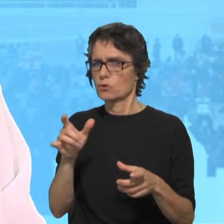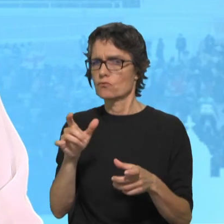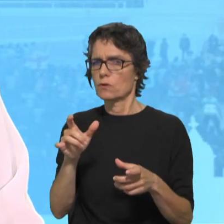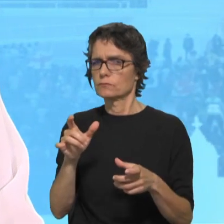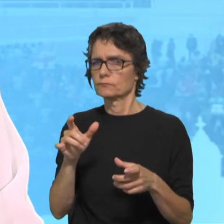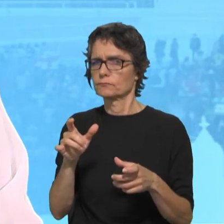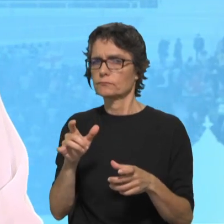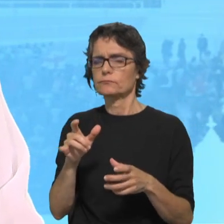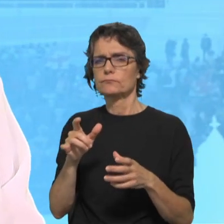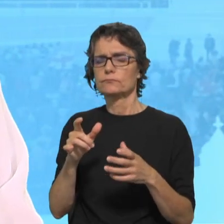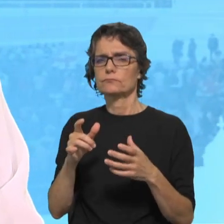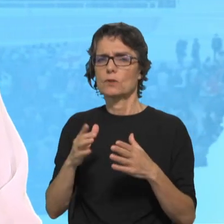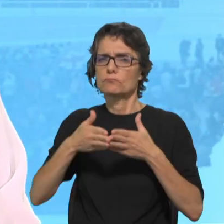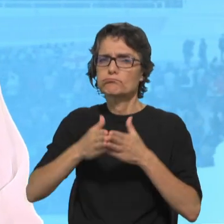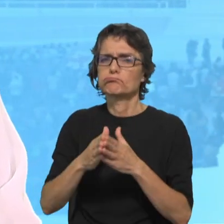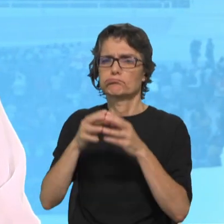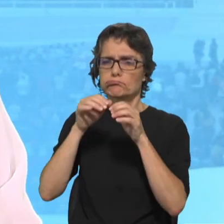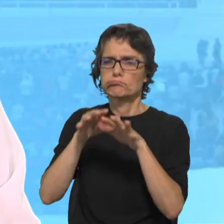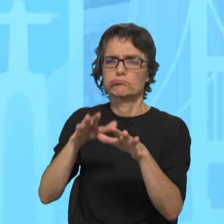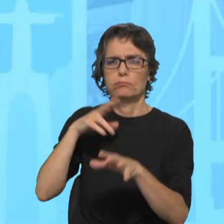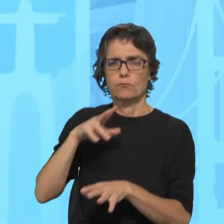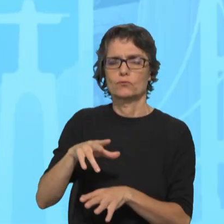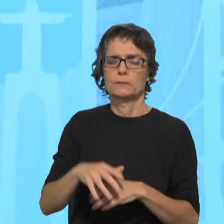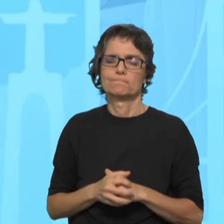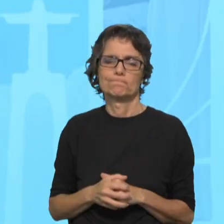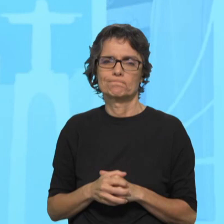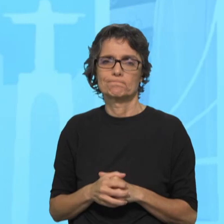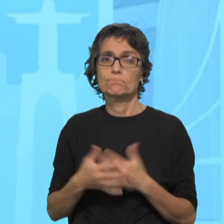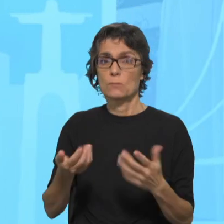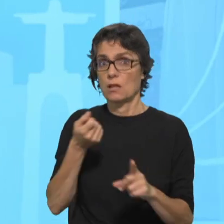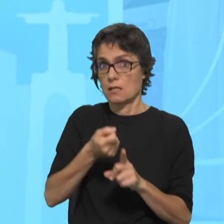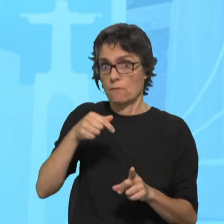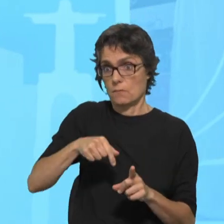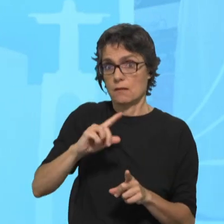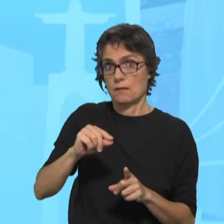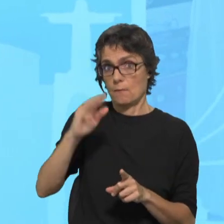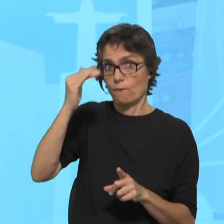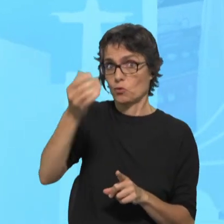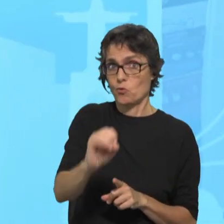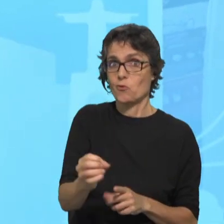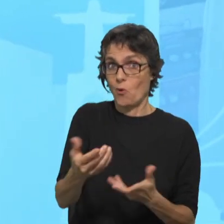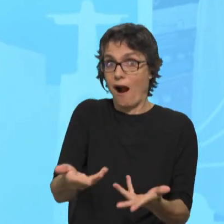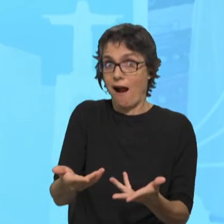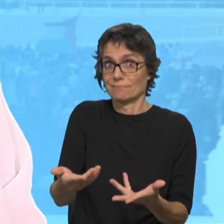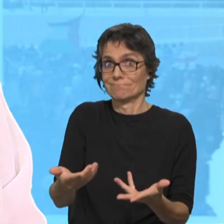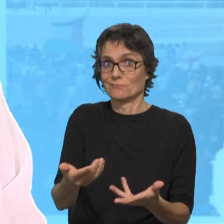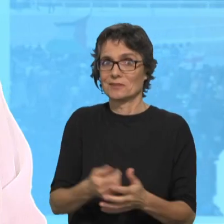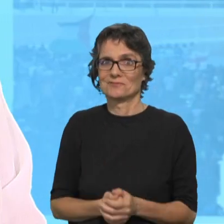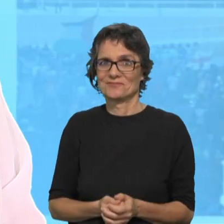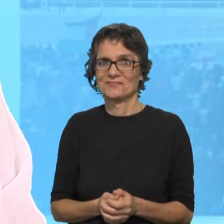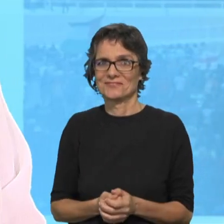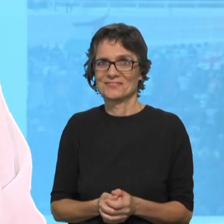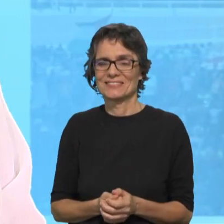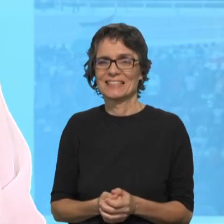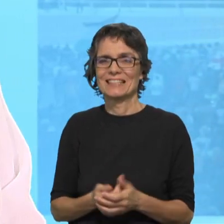descobrimentos e com a expansão portuguesa. Mas não nos faltam desafios de presente e de futuro, não é? Pois, não. A identidade